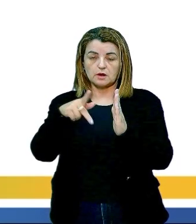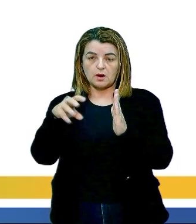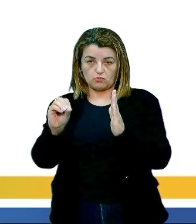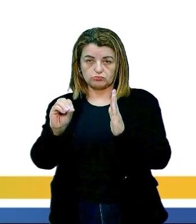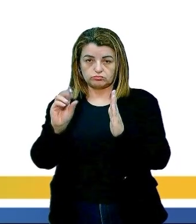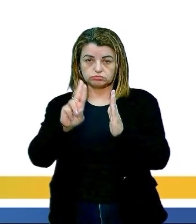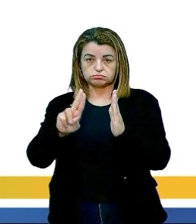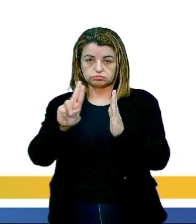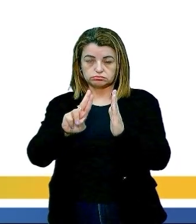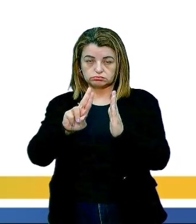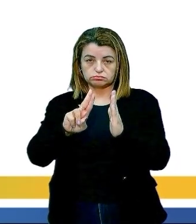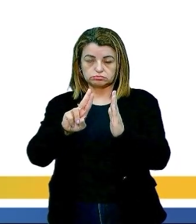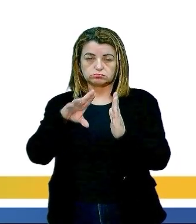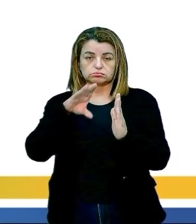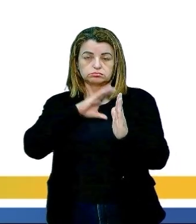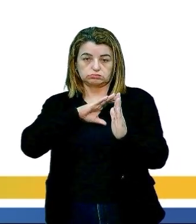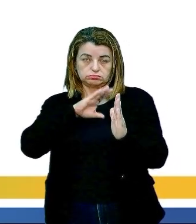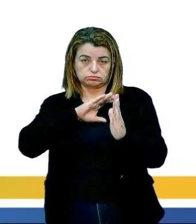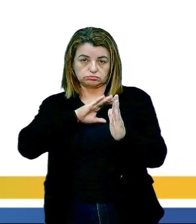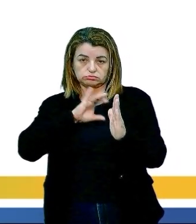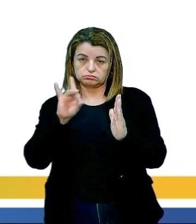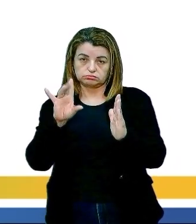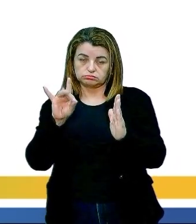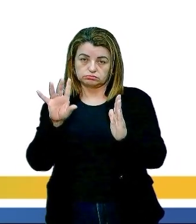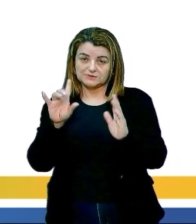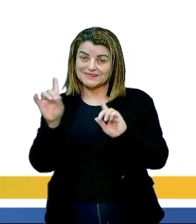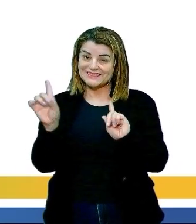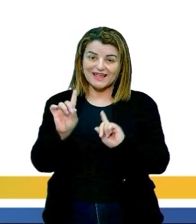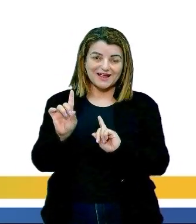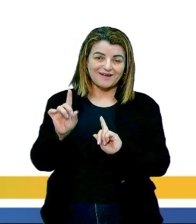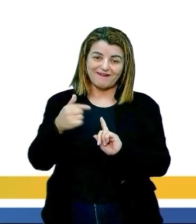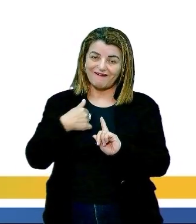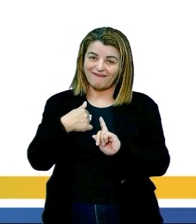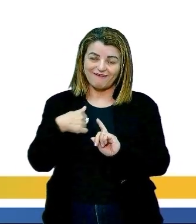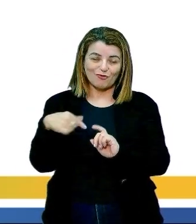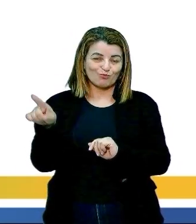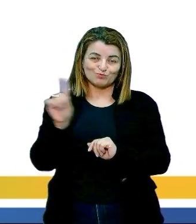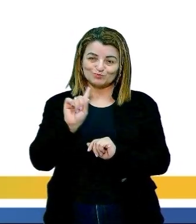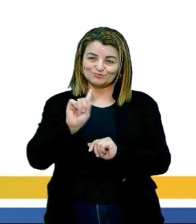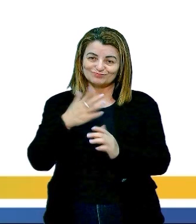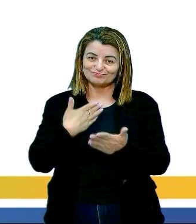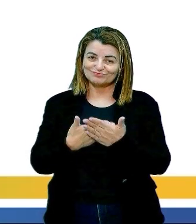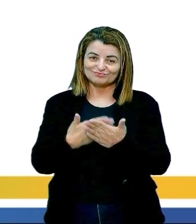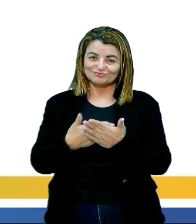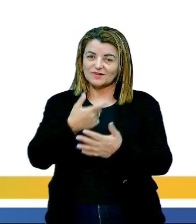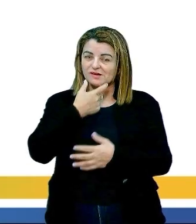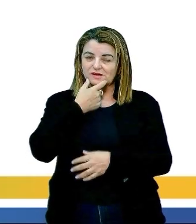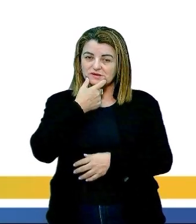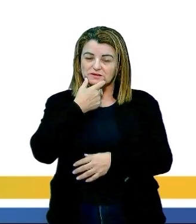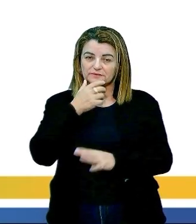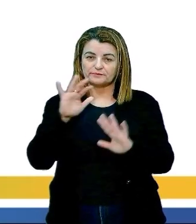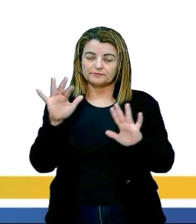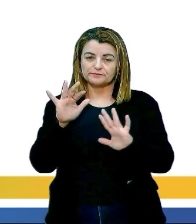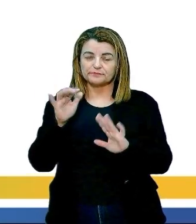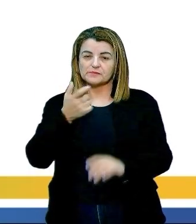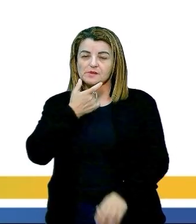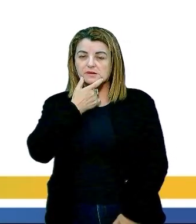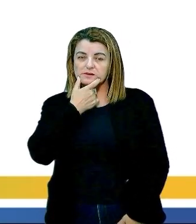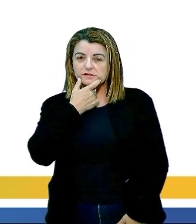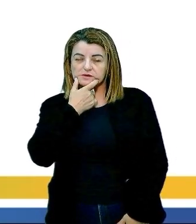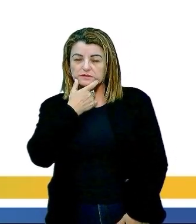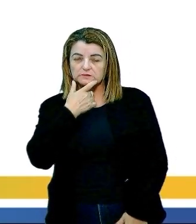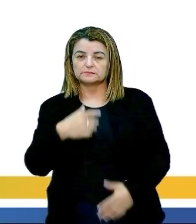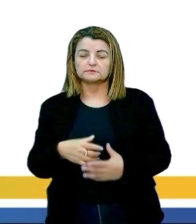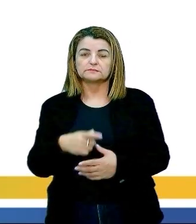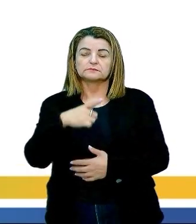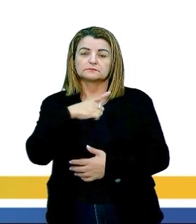pouquinho. Em língua portuguesa, você apenas diria: eu não estudo inglês. Em língua inglesa,